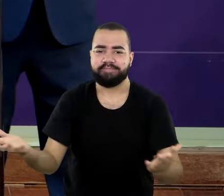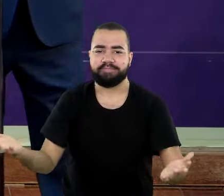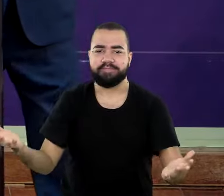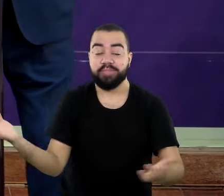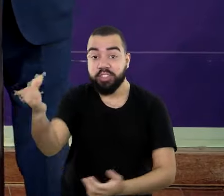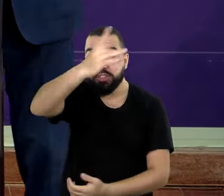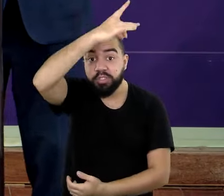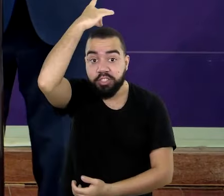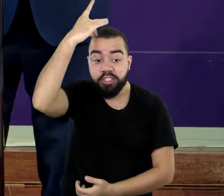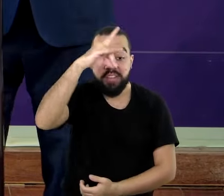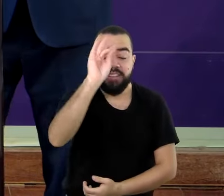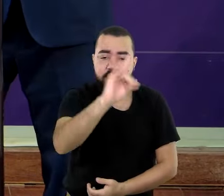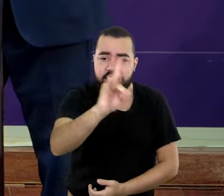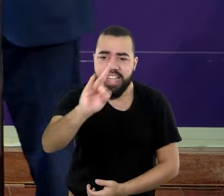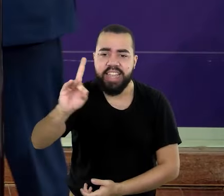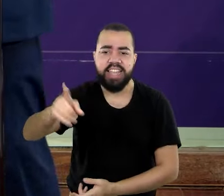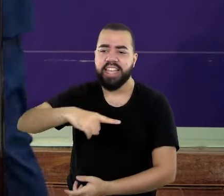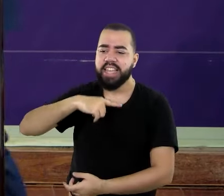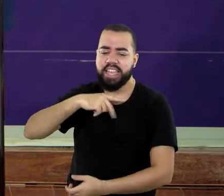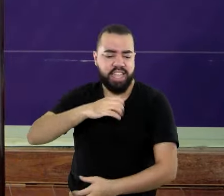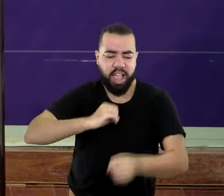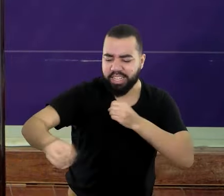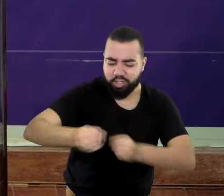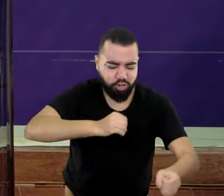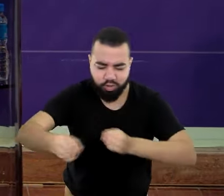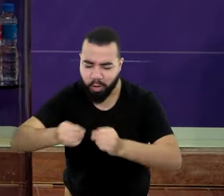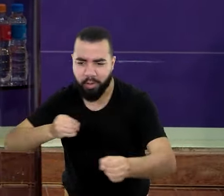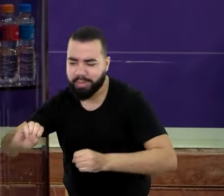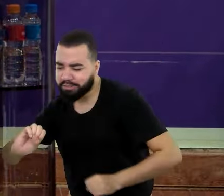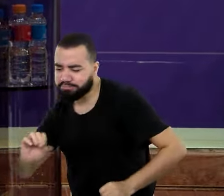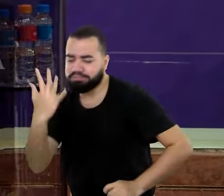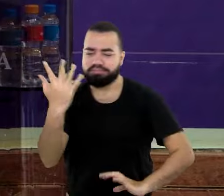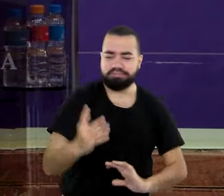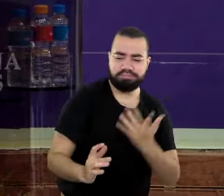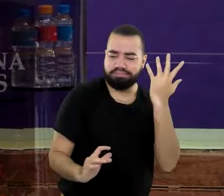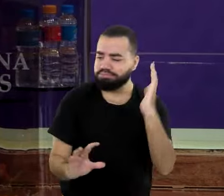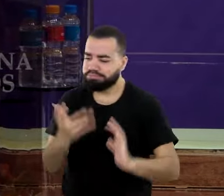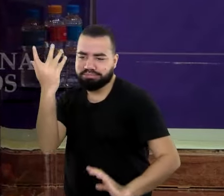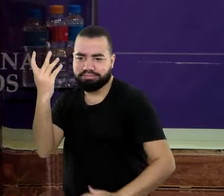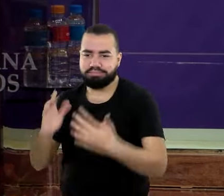Ele vem dando poder para que a gente possa fazer, realizar boas obras.